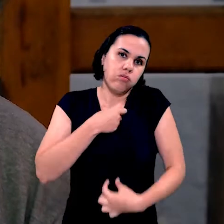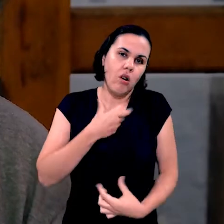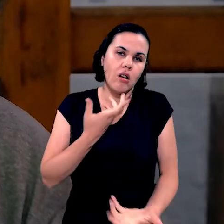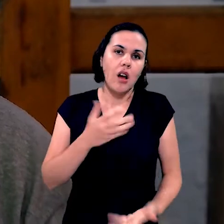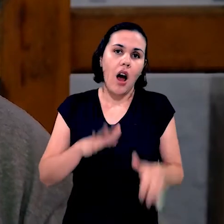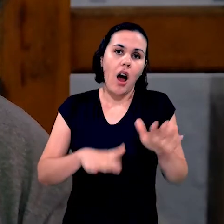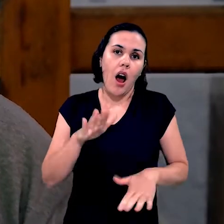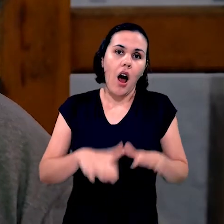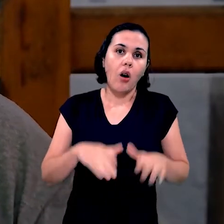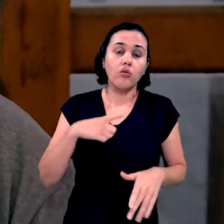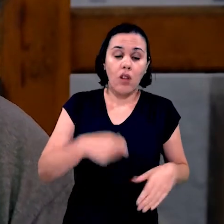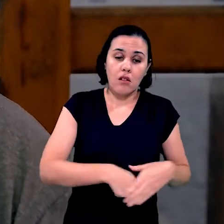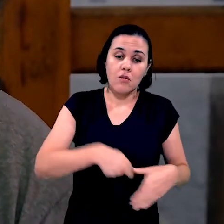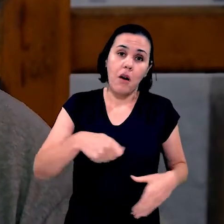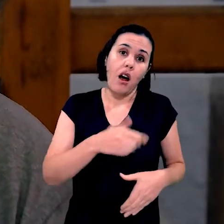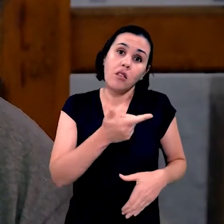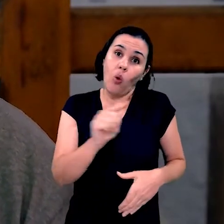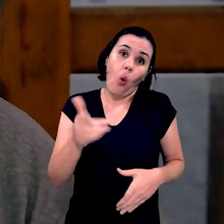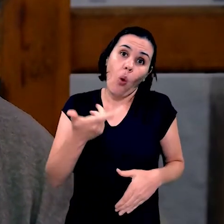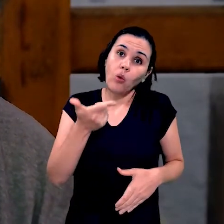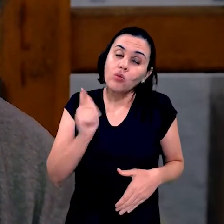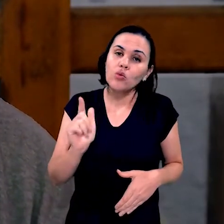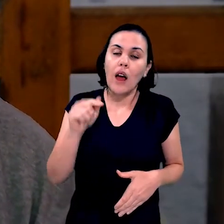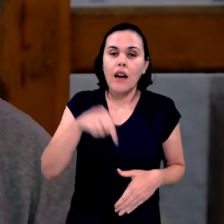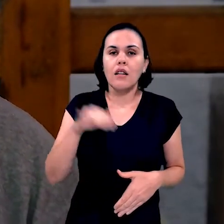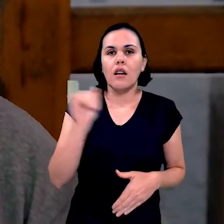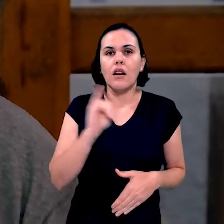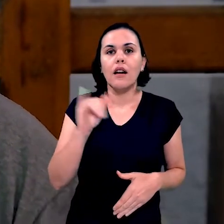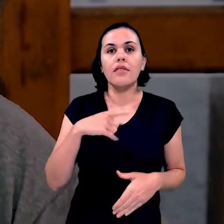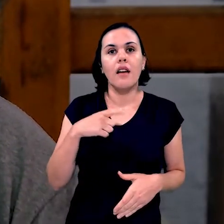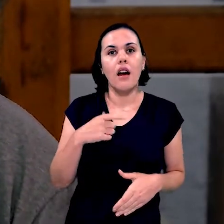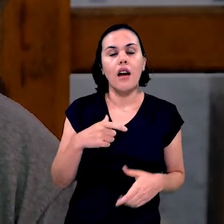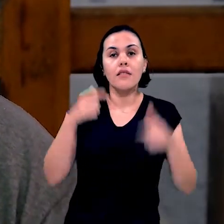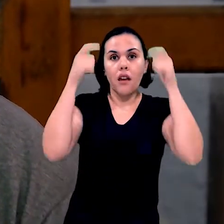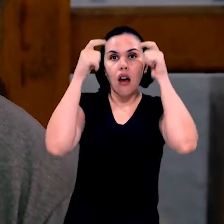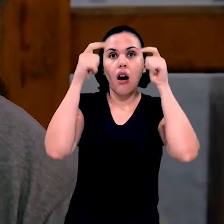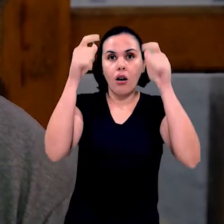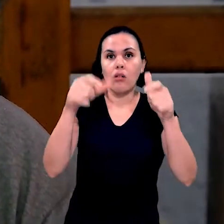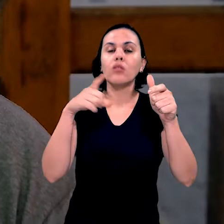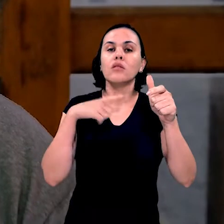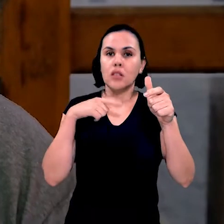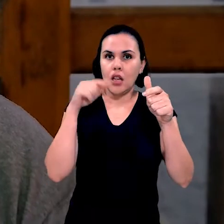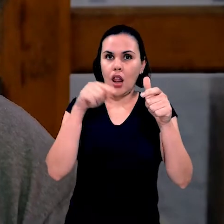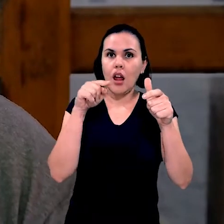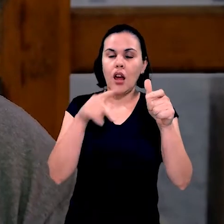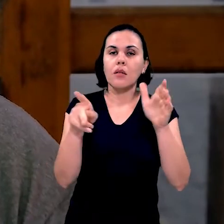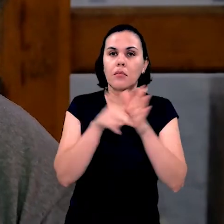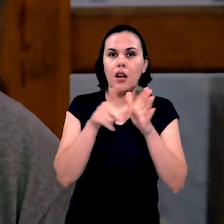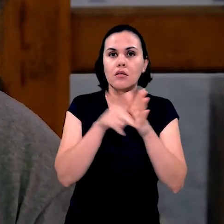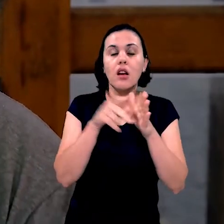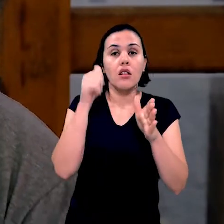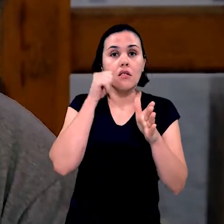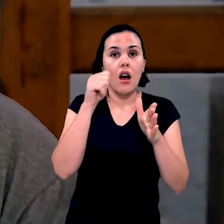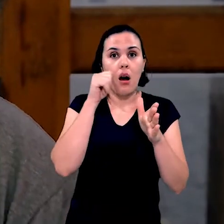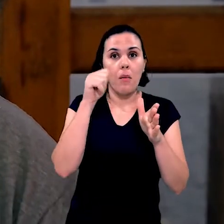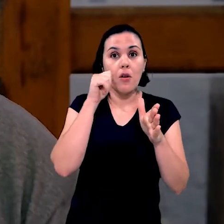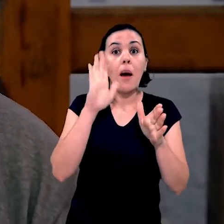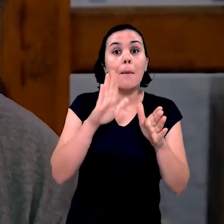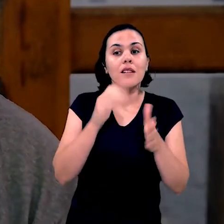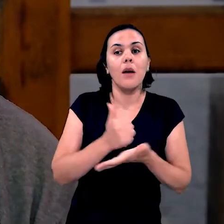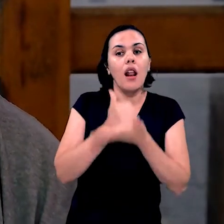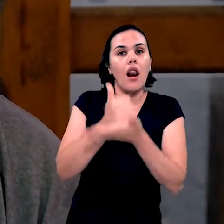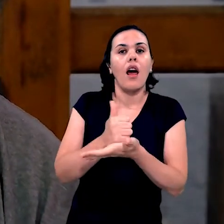indumentária de imperador. Alguns têm espada, outros não têm espada. A quinta, aí nós temos a coroa, né? É a coroa da imperatriz.